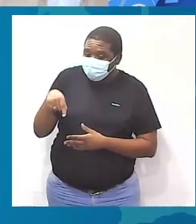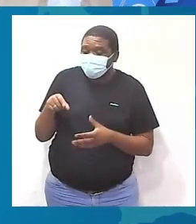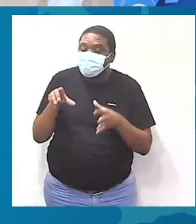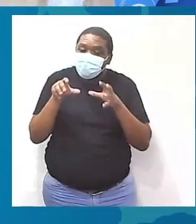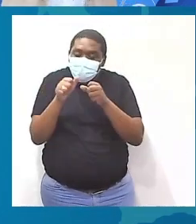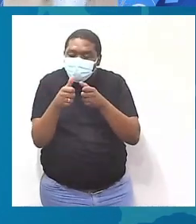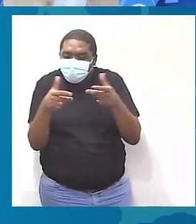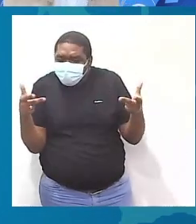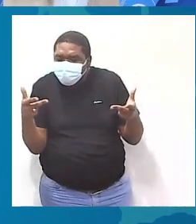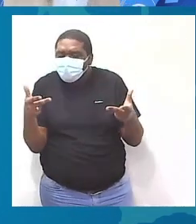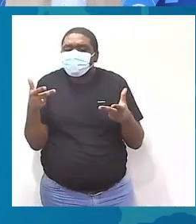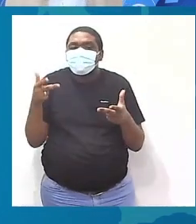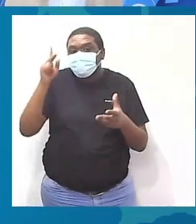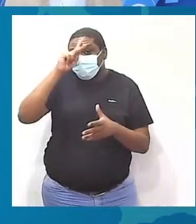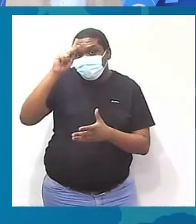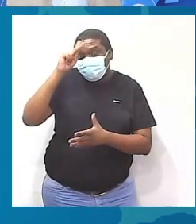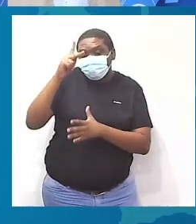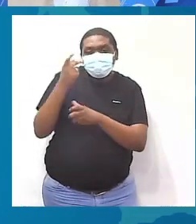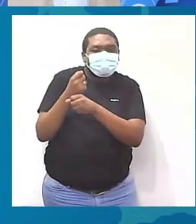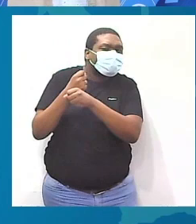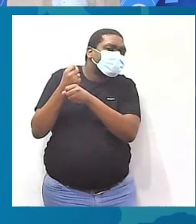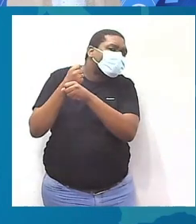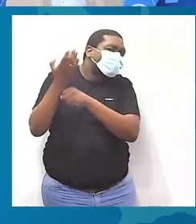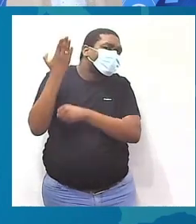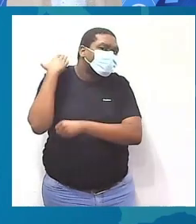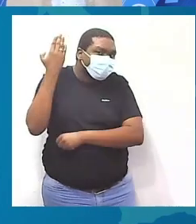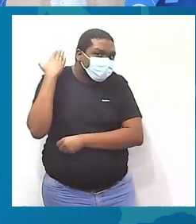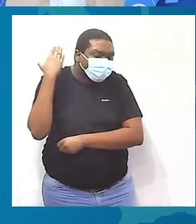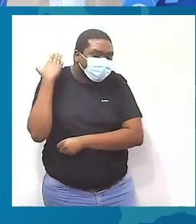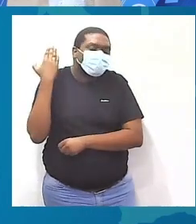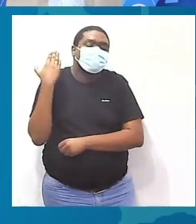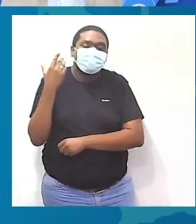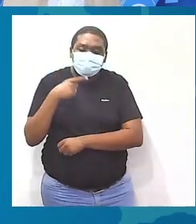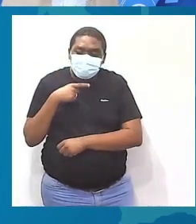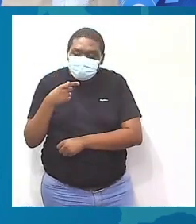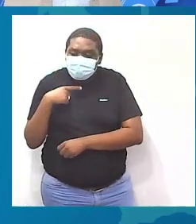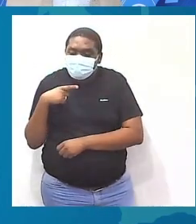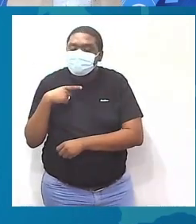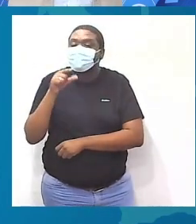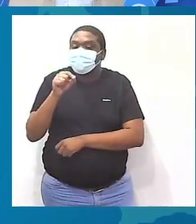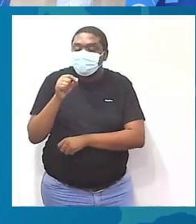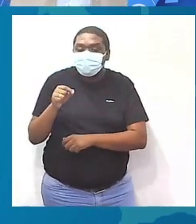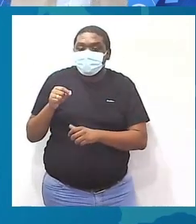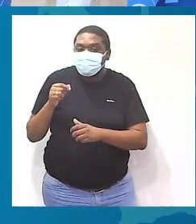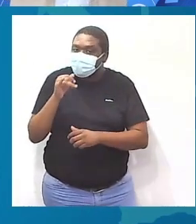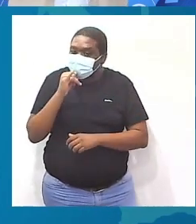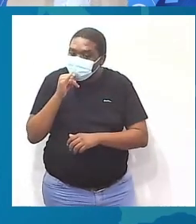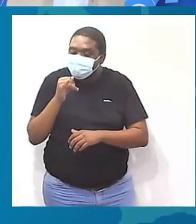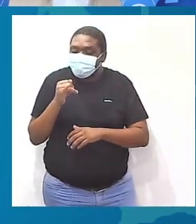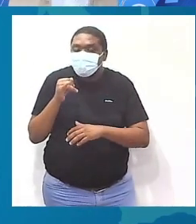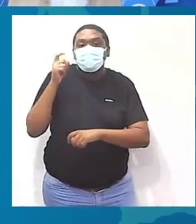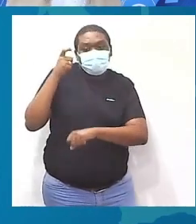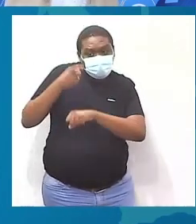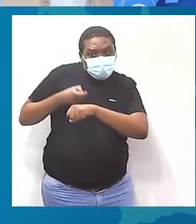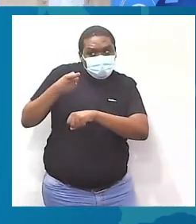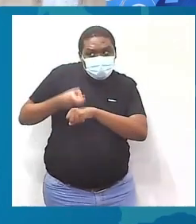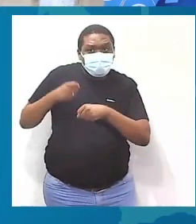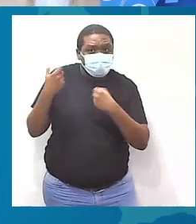são pré-históricos, né? Por possuírem ali uma carapaça muito resistente e são